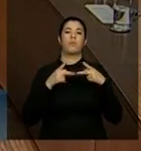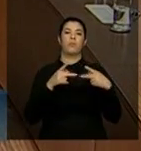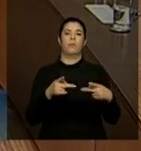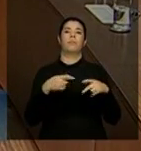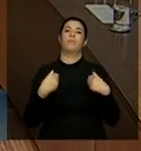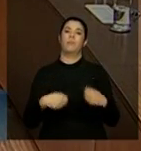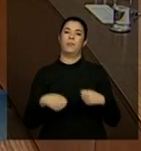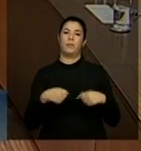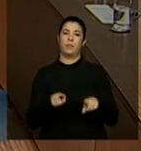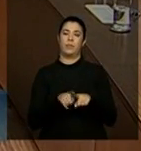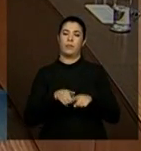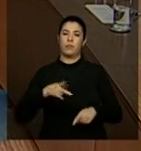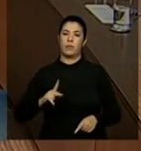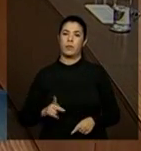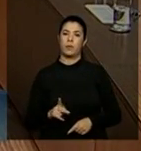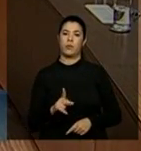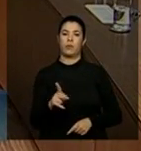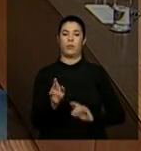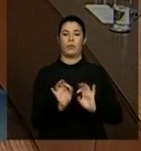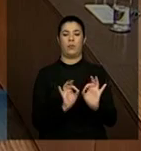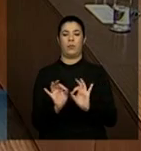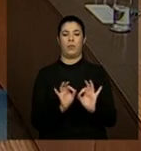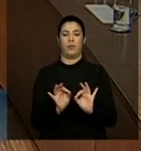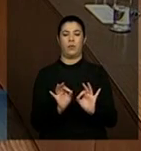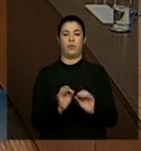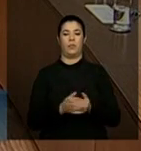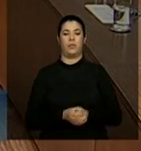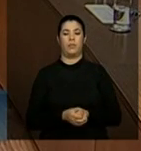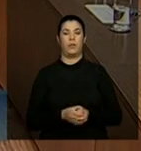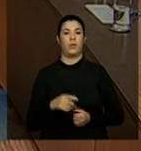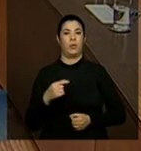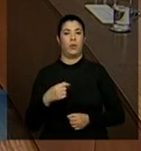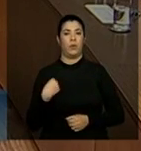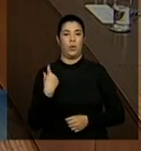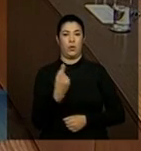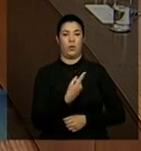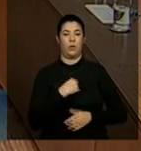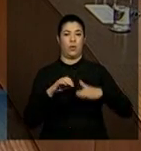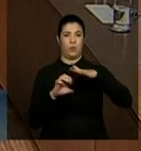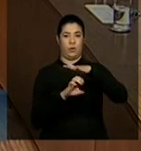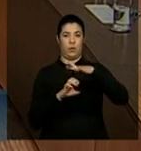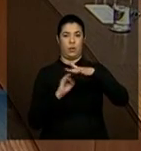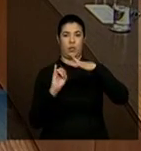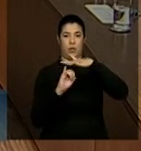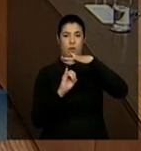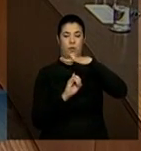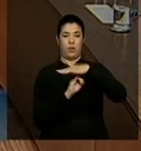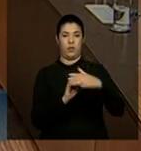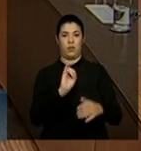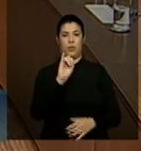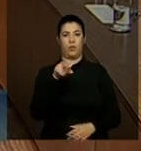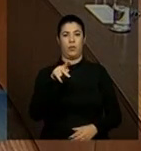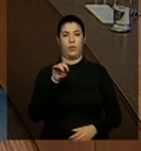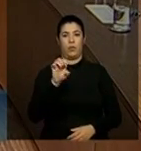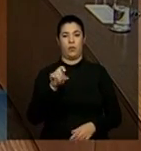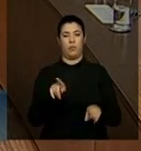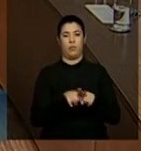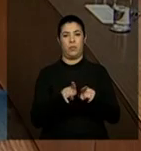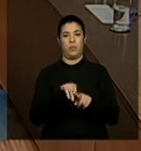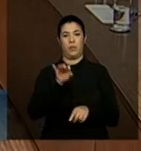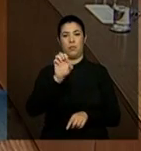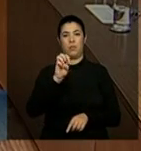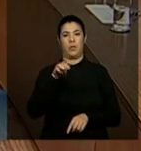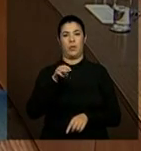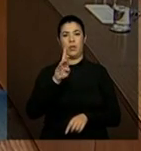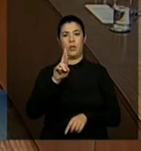isso, precisamos dar continuidade ao nosso projeto. As nossas entidades, INPE e Embrapa, estão trabalhando nesse sentido. Eu